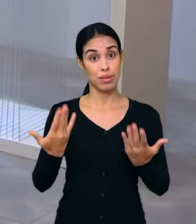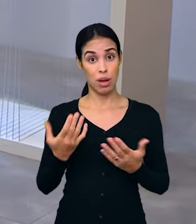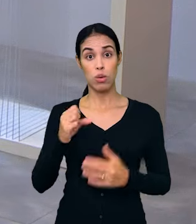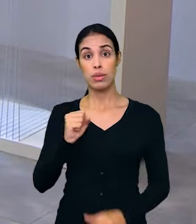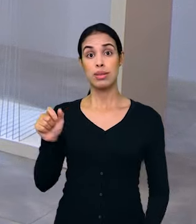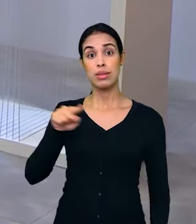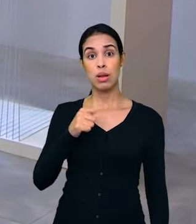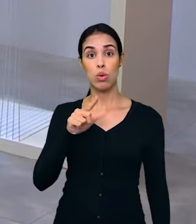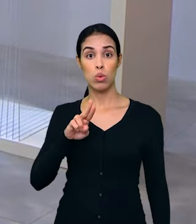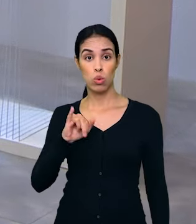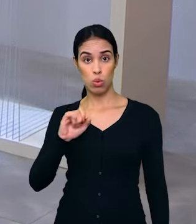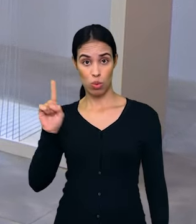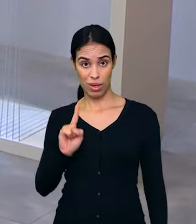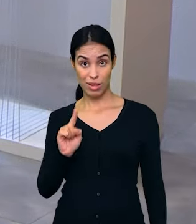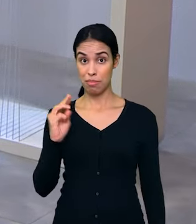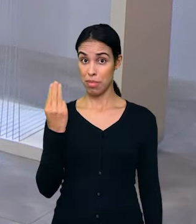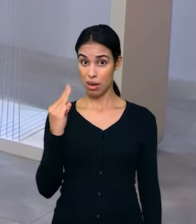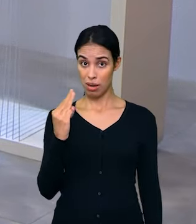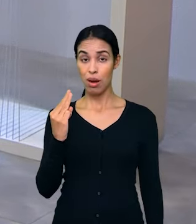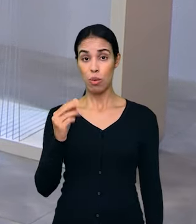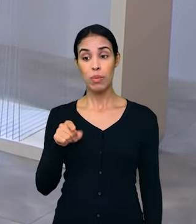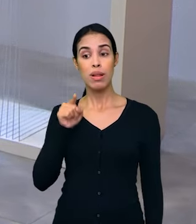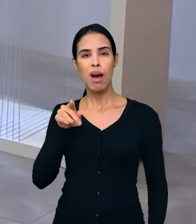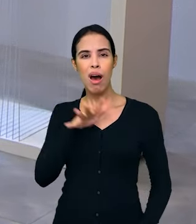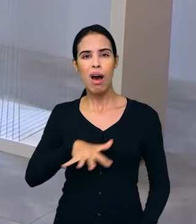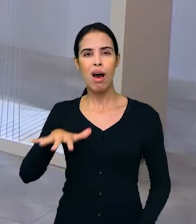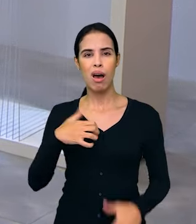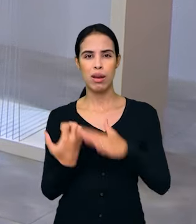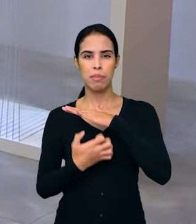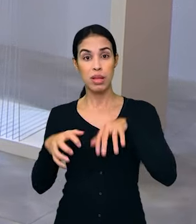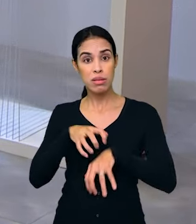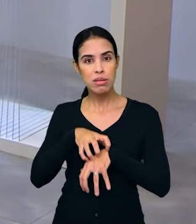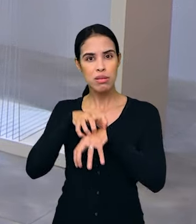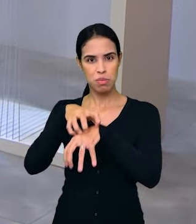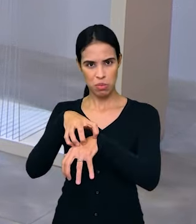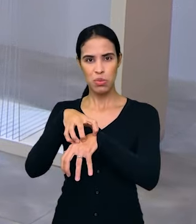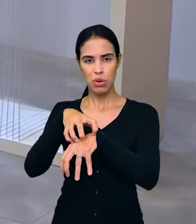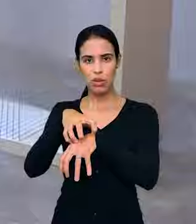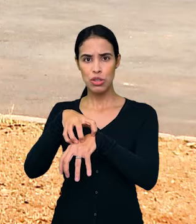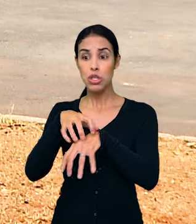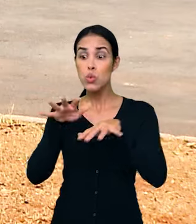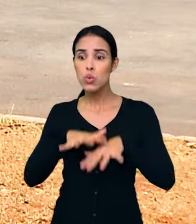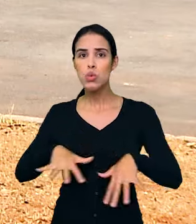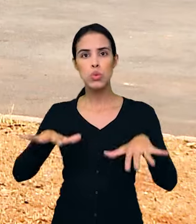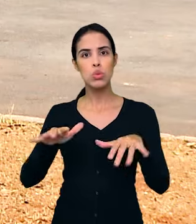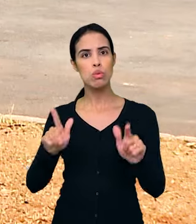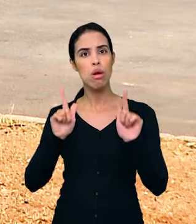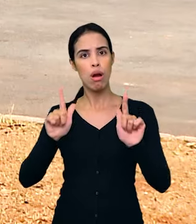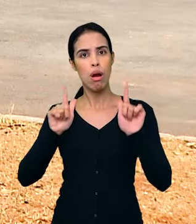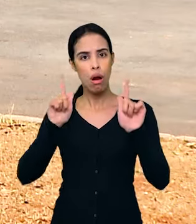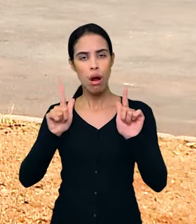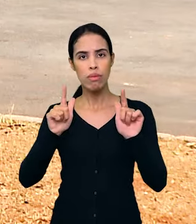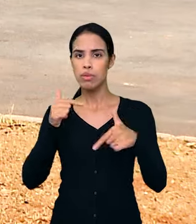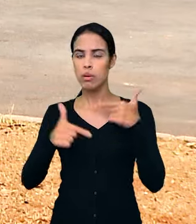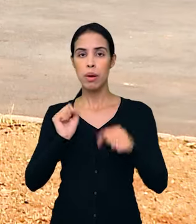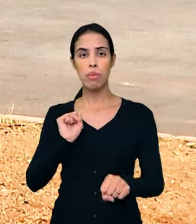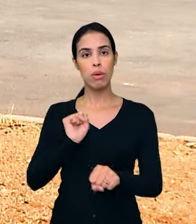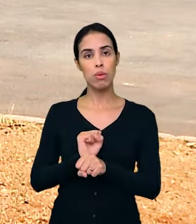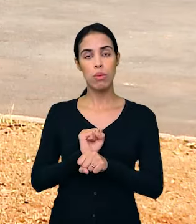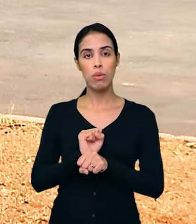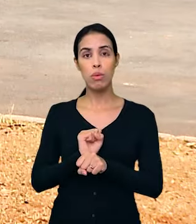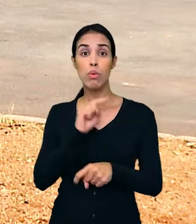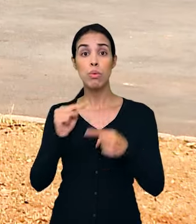No caso de São Luís, no Maranhão, os rodoviários de uma empresa de transporte coletivo de passageiros pararam as atividades com o